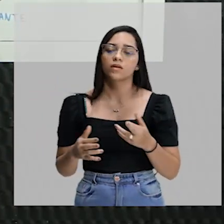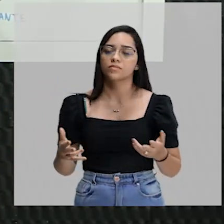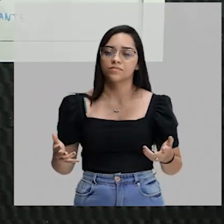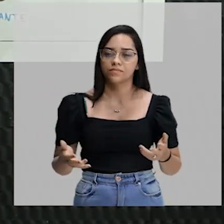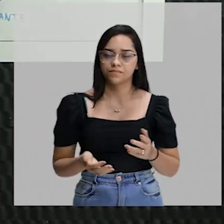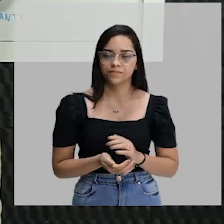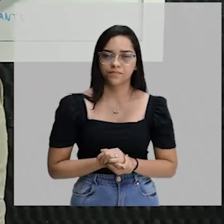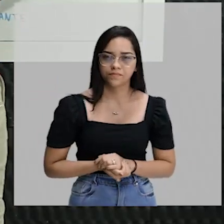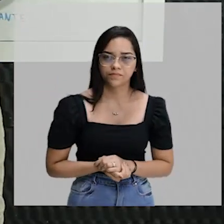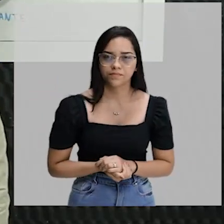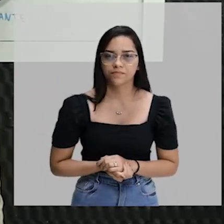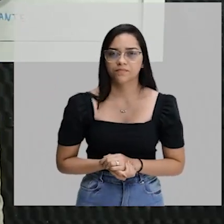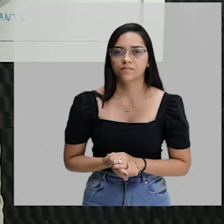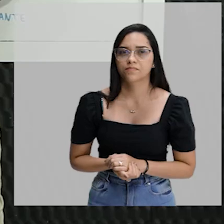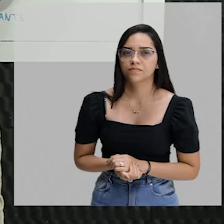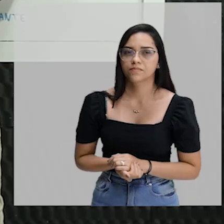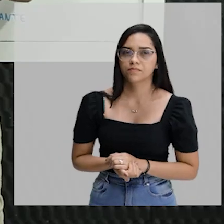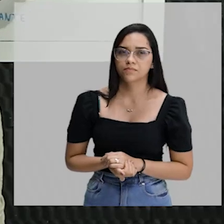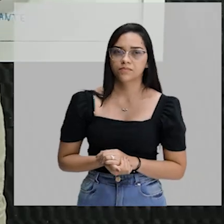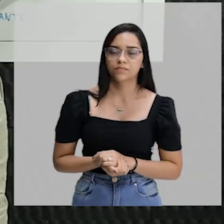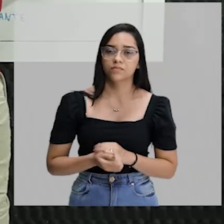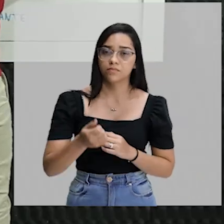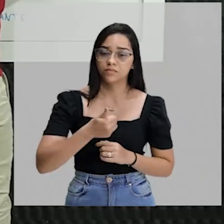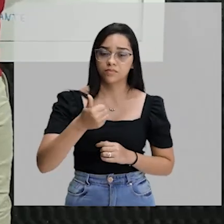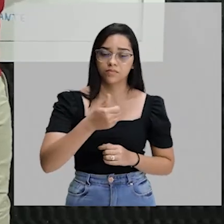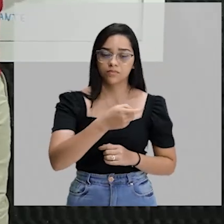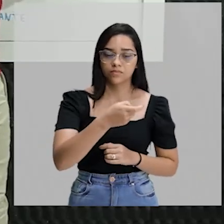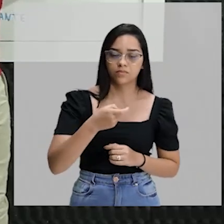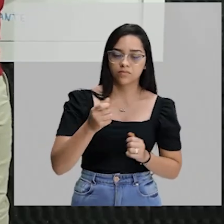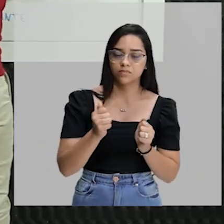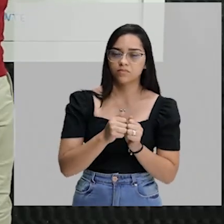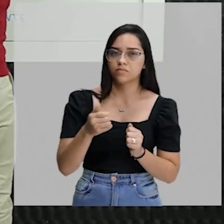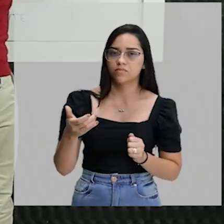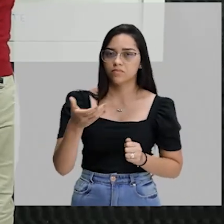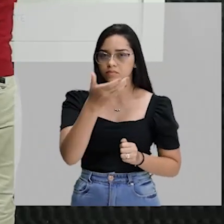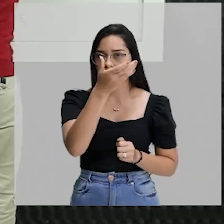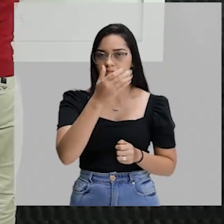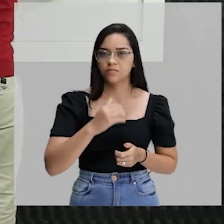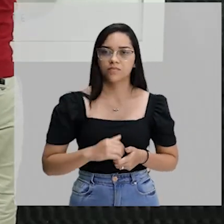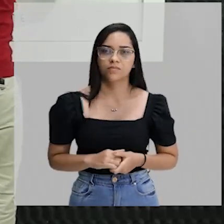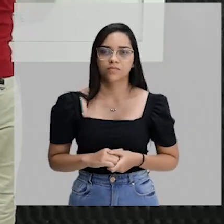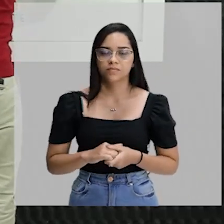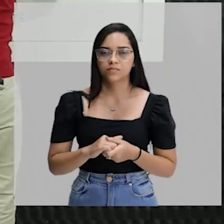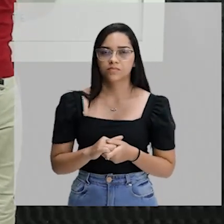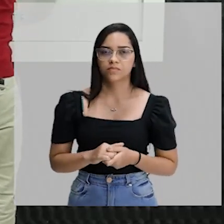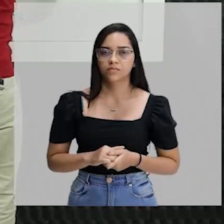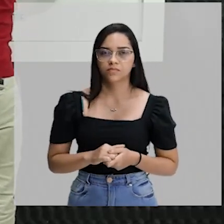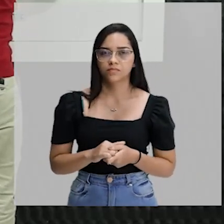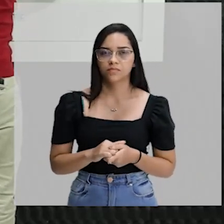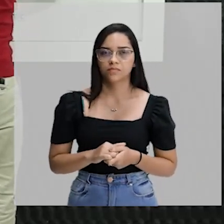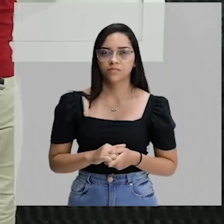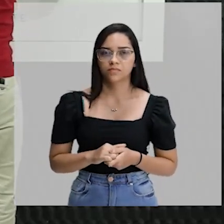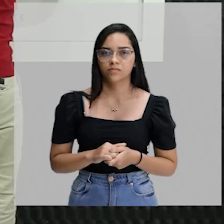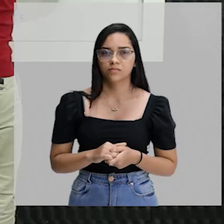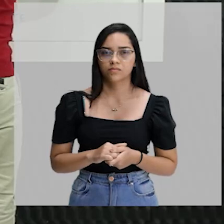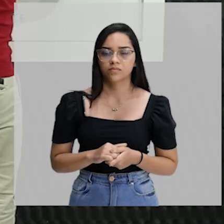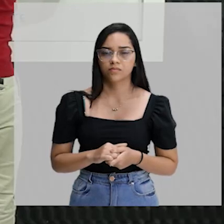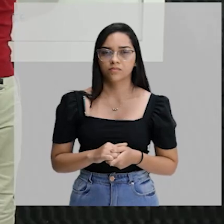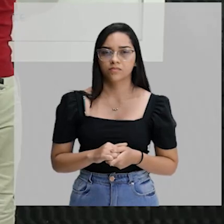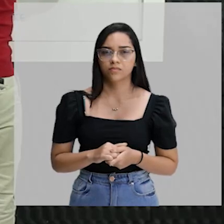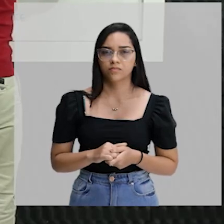cruzamento? Vamos lá. Eu pego esse primeiro X, com esse primeiro X, vai ficar XAzão,